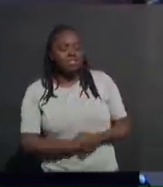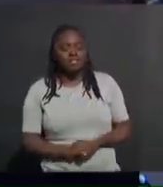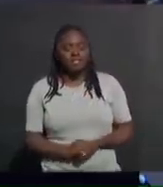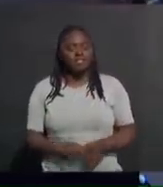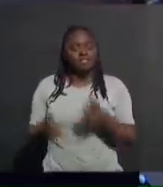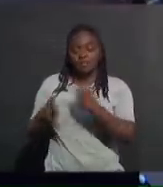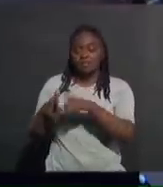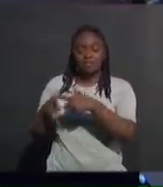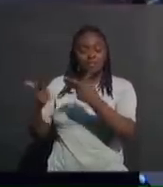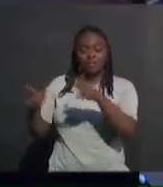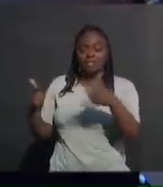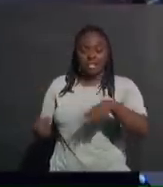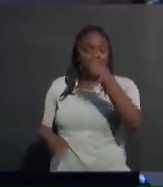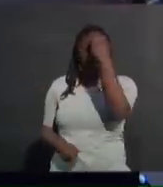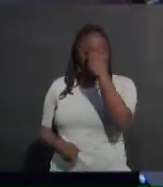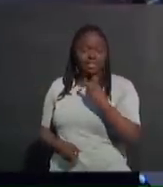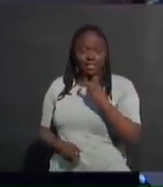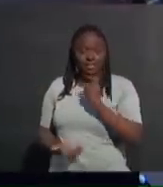cega.